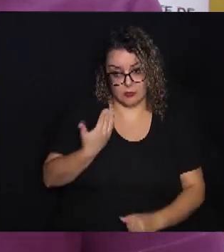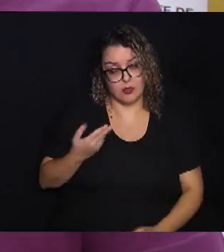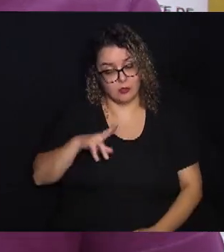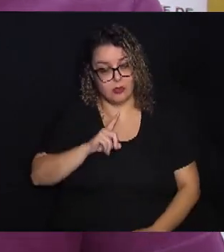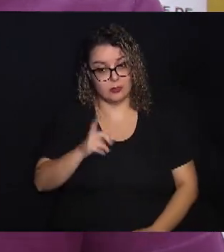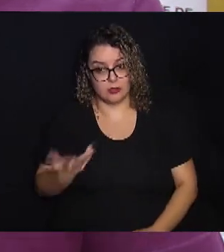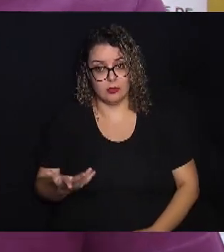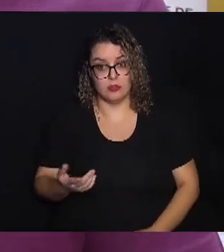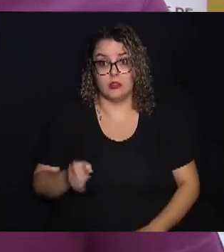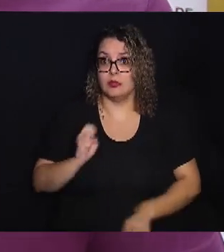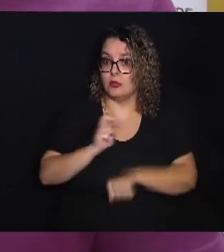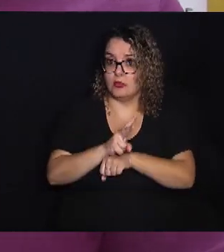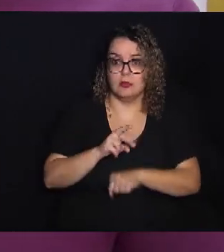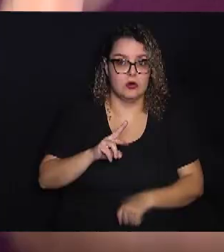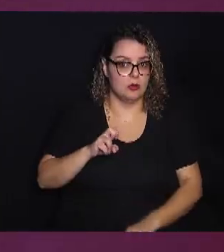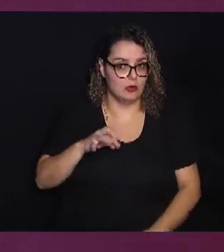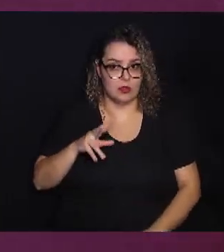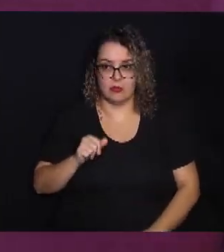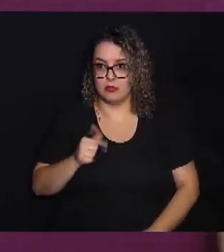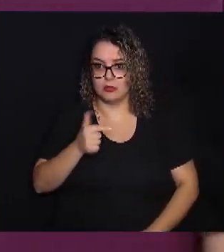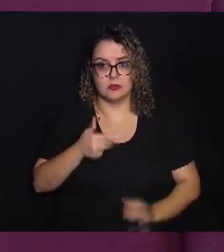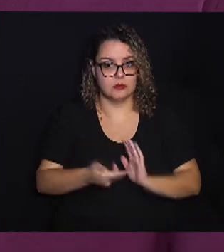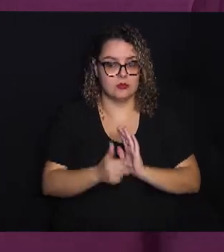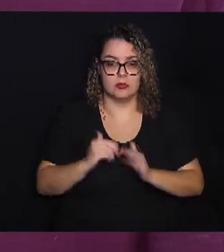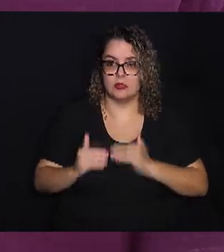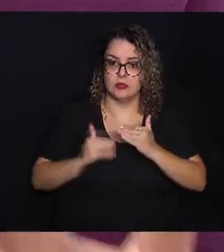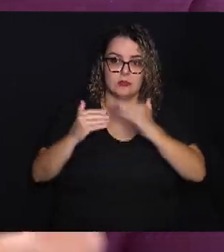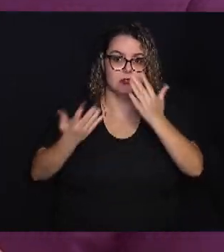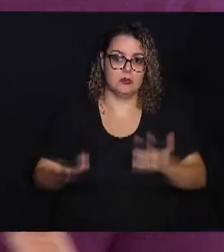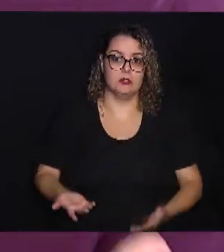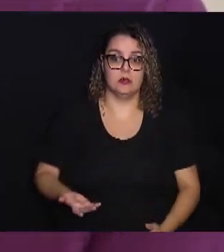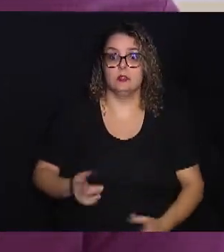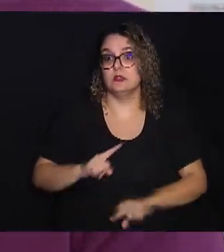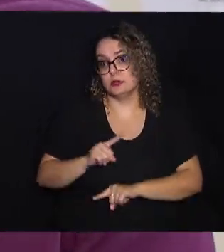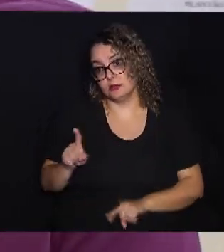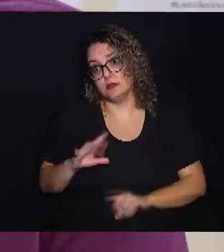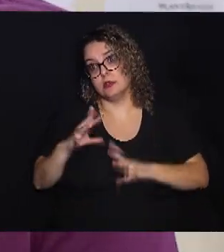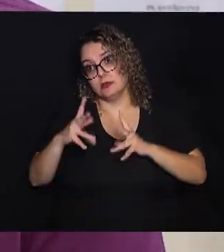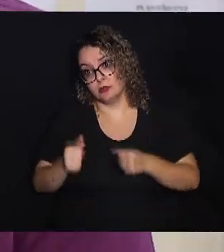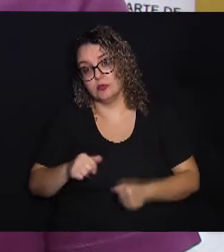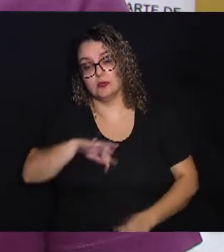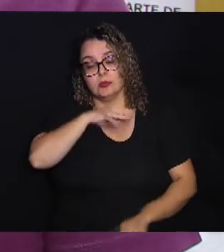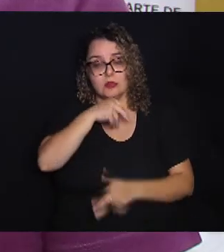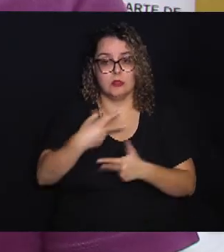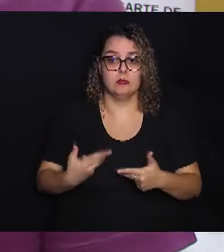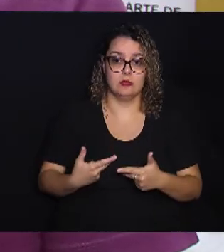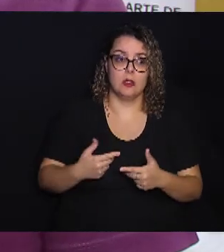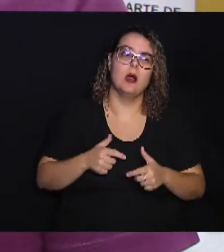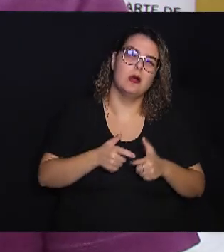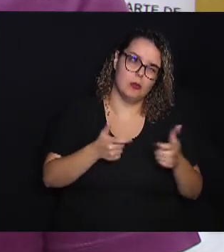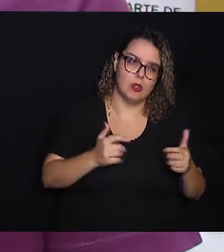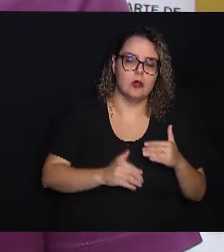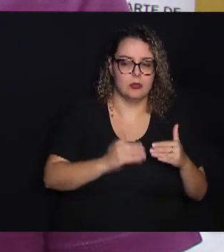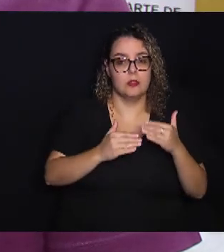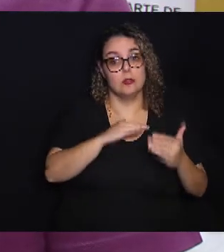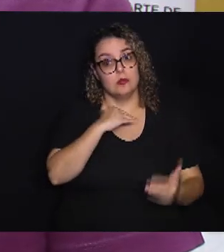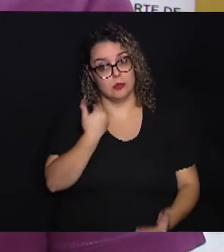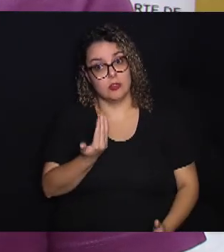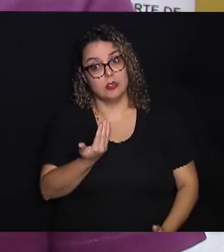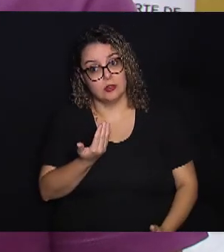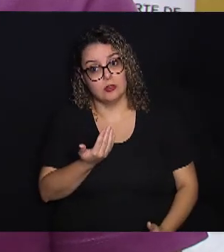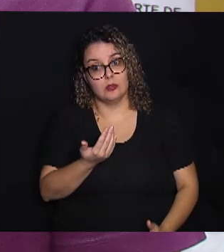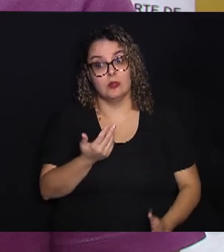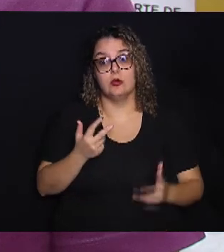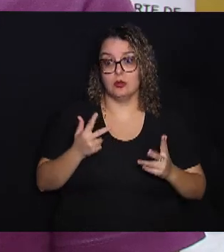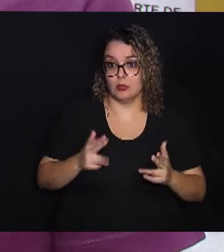se esse animal não morreu dessa doença ou não. Ter o vírus da raiva não significa ter a doença desenvolvida. Nem todo animal, ele também, a